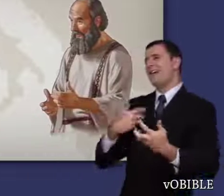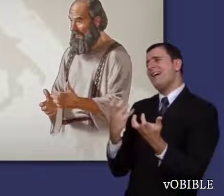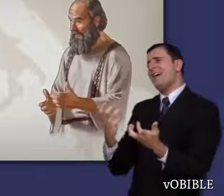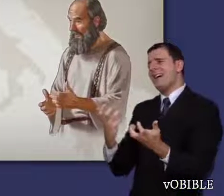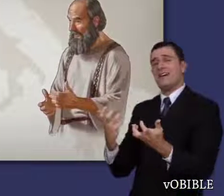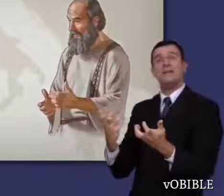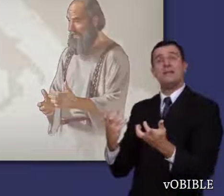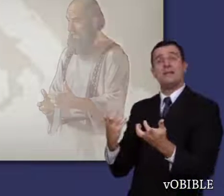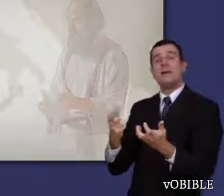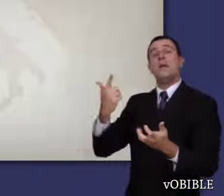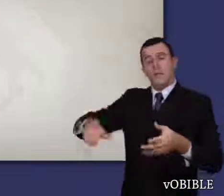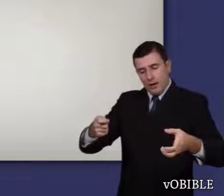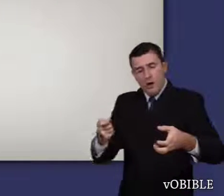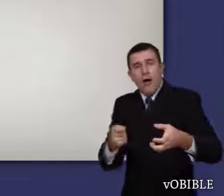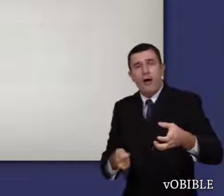eles.